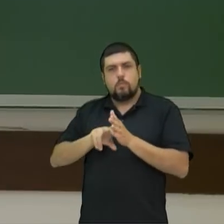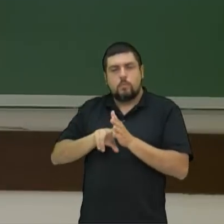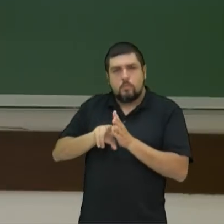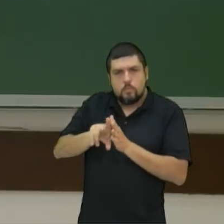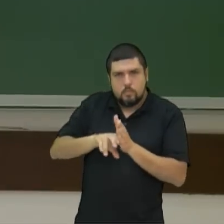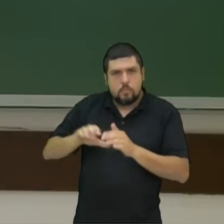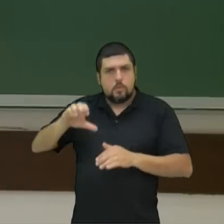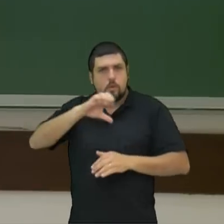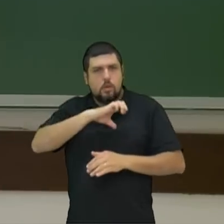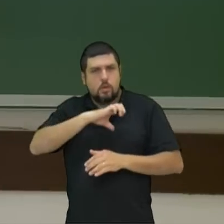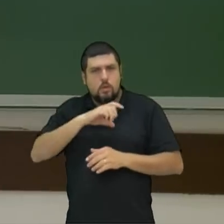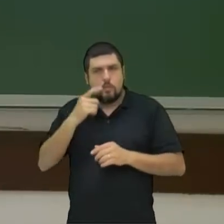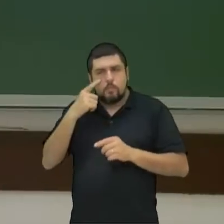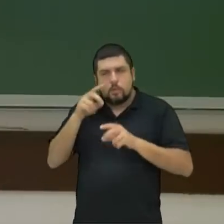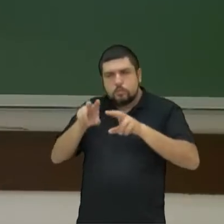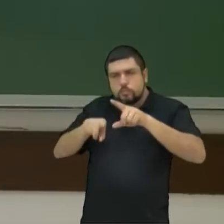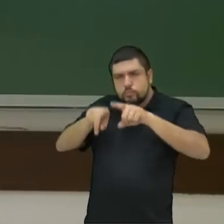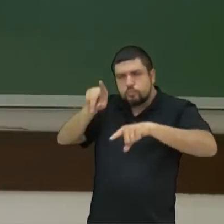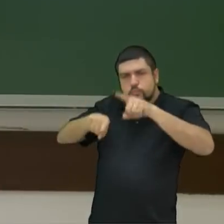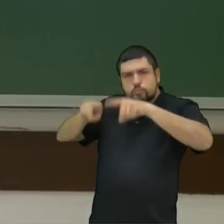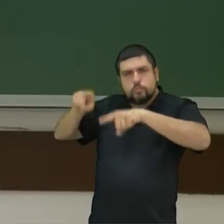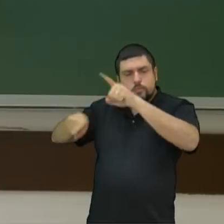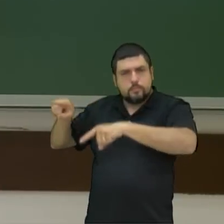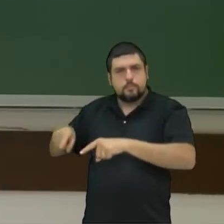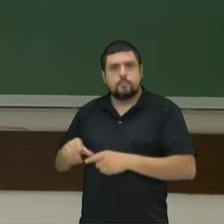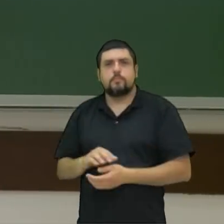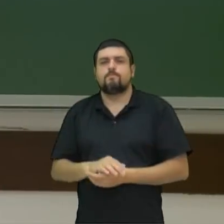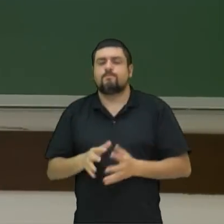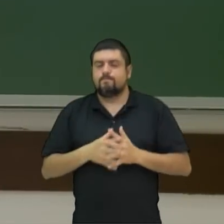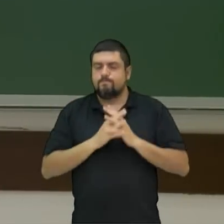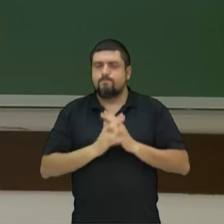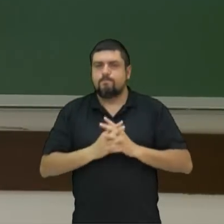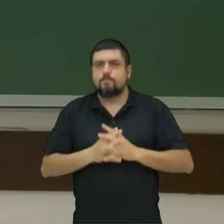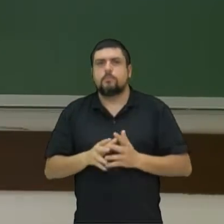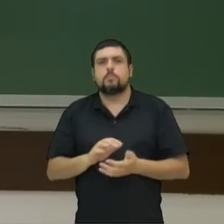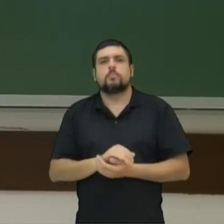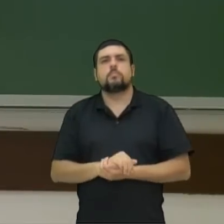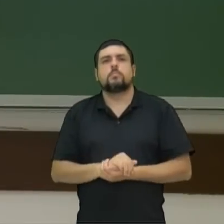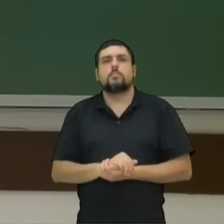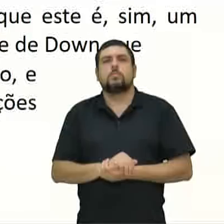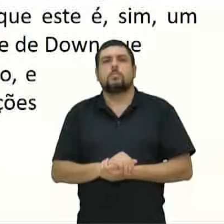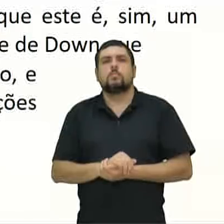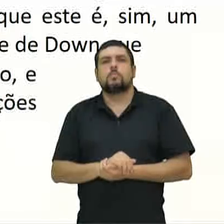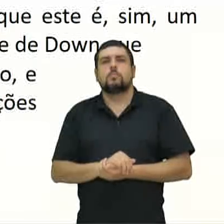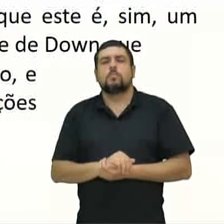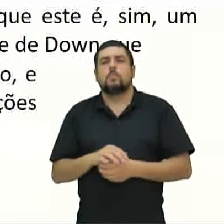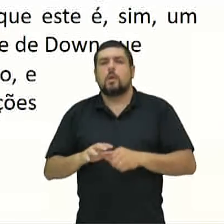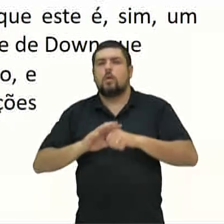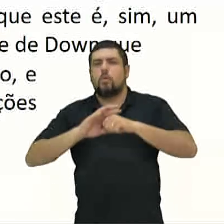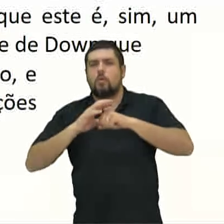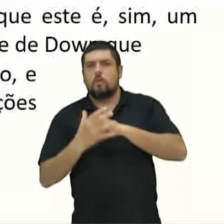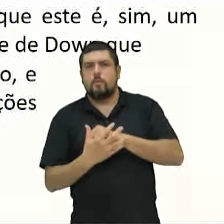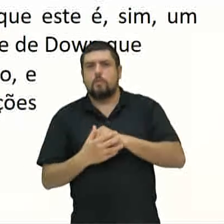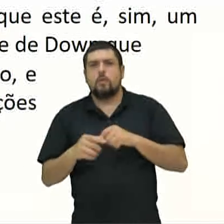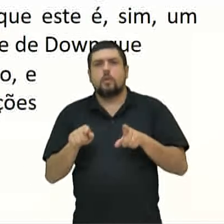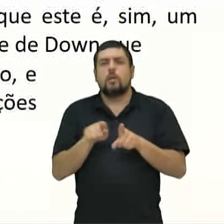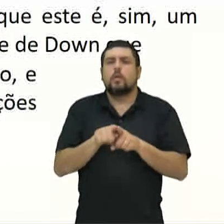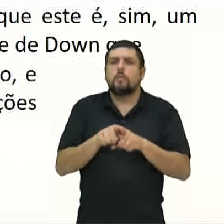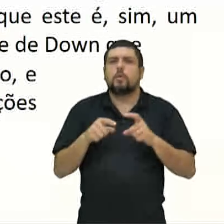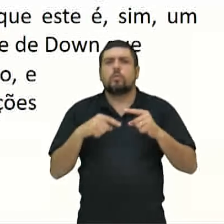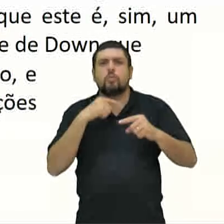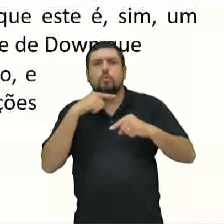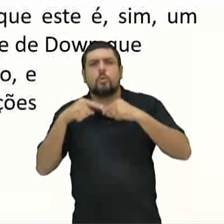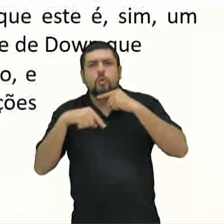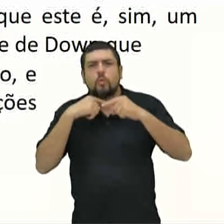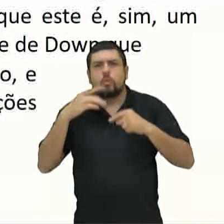caso, para ver o que pode ser feito. Né? Bem complicado. Coronavírus, as incertezas e os cuidados para as pessoas com